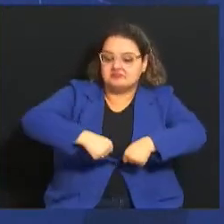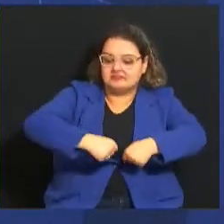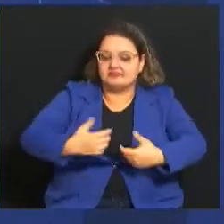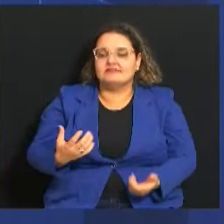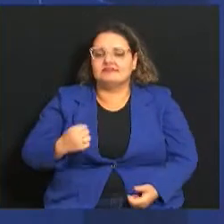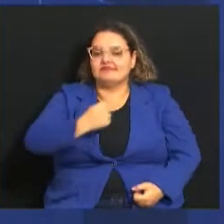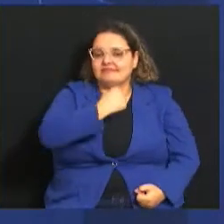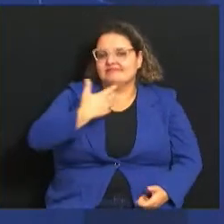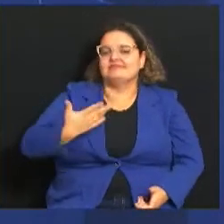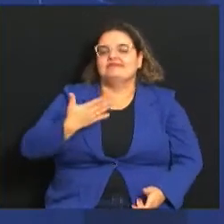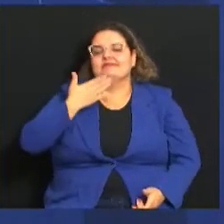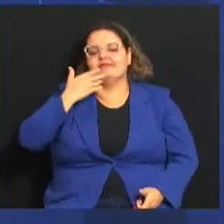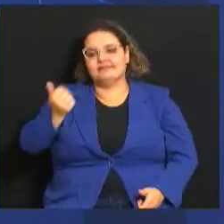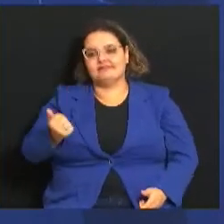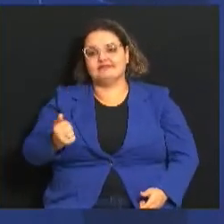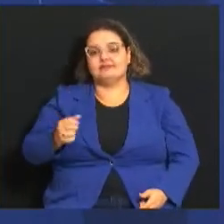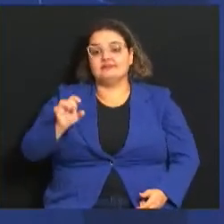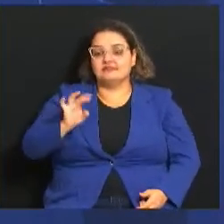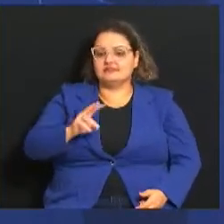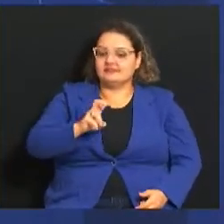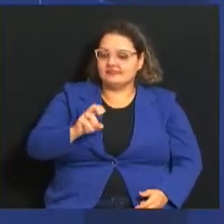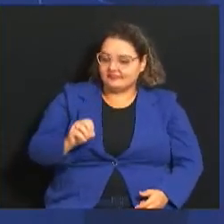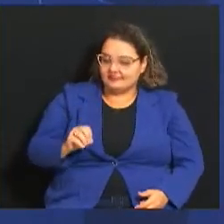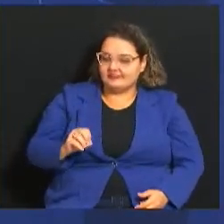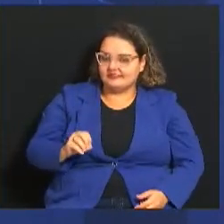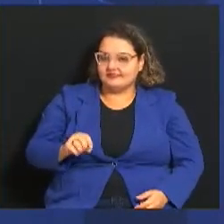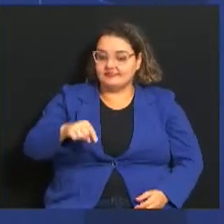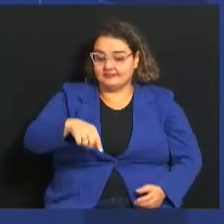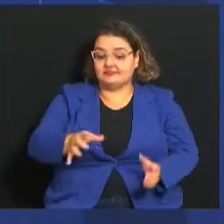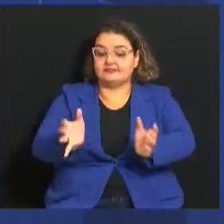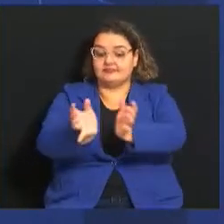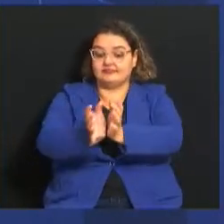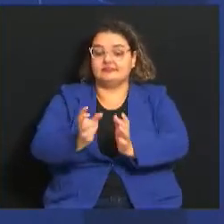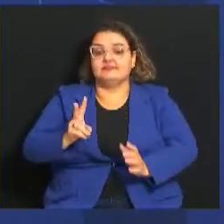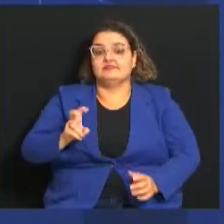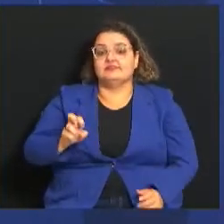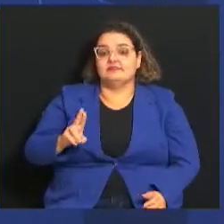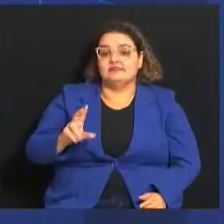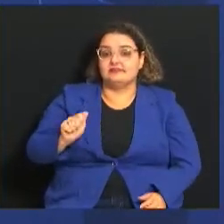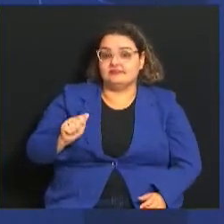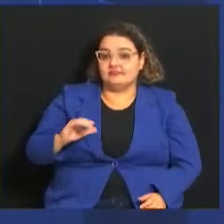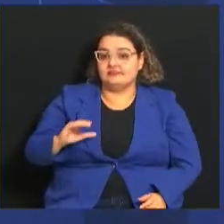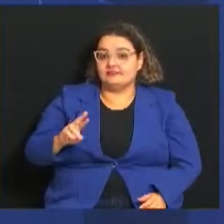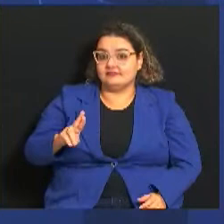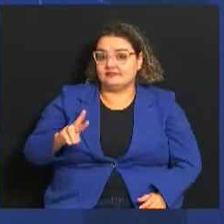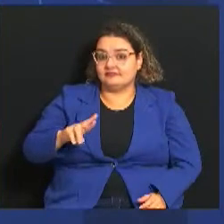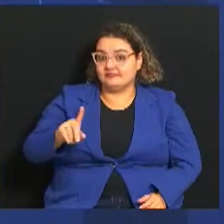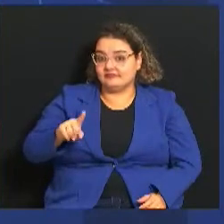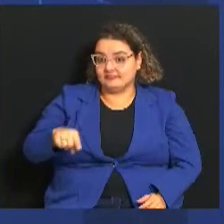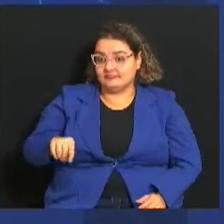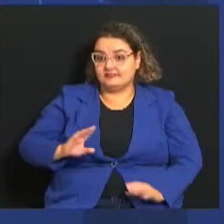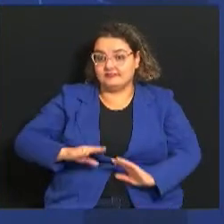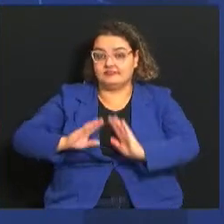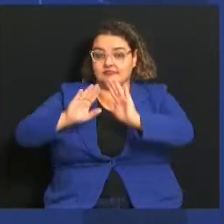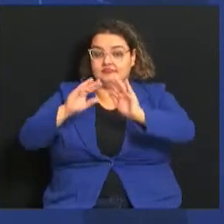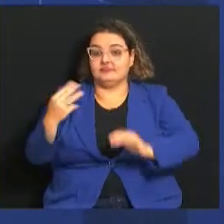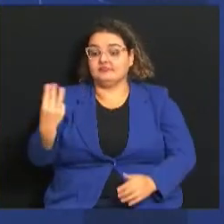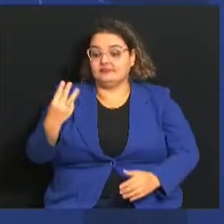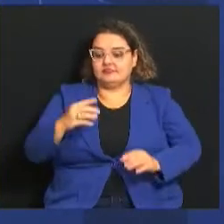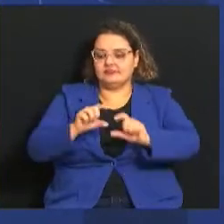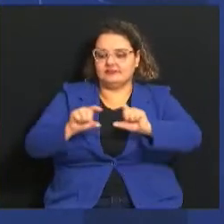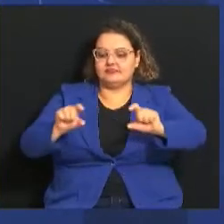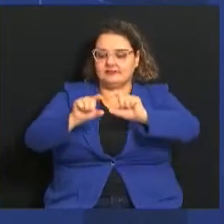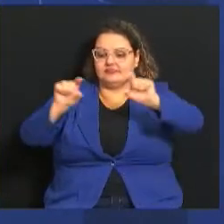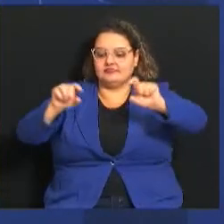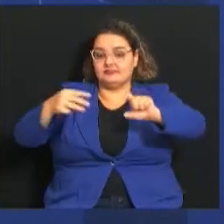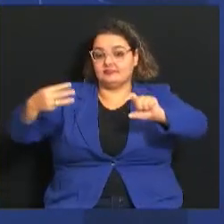apenas 50. A equipe, neste momento, do Veracruz Basquete, terceira colocada na Liga de Basquete Feminino, com